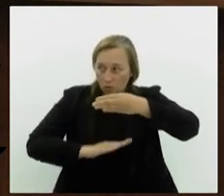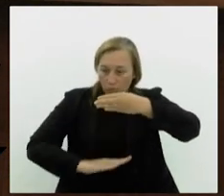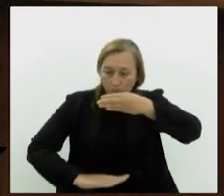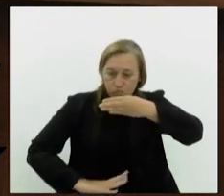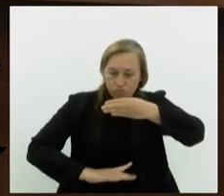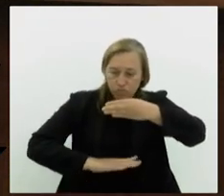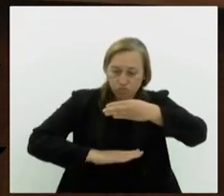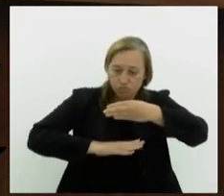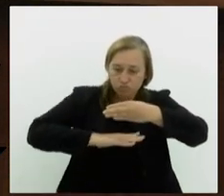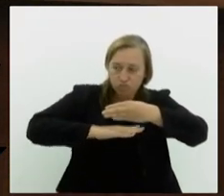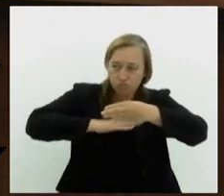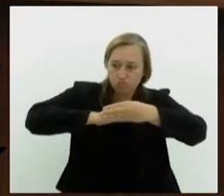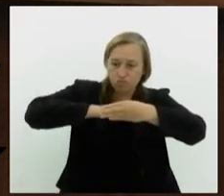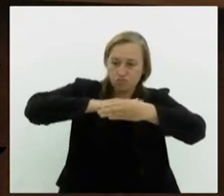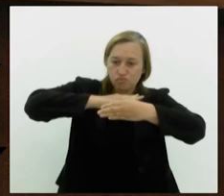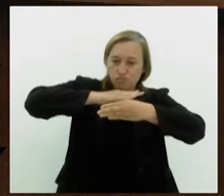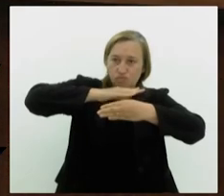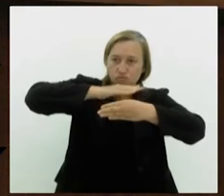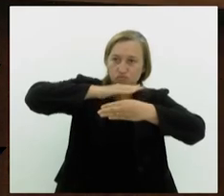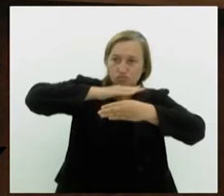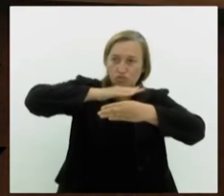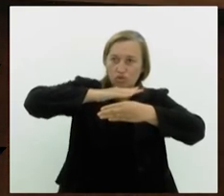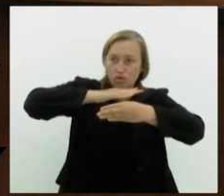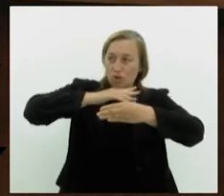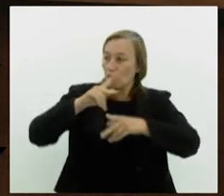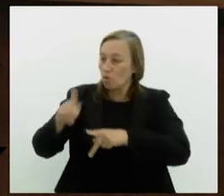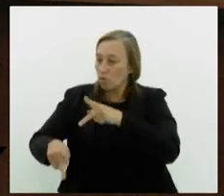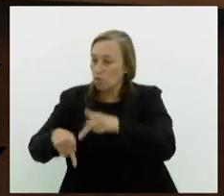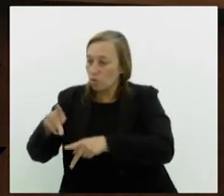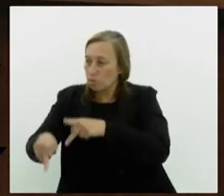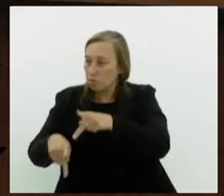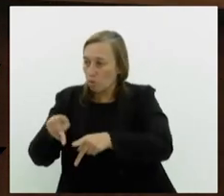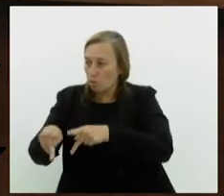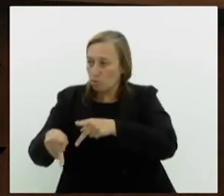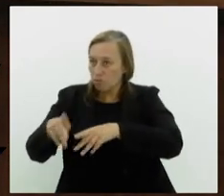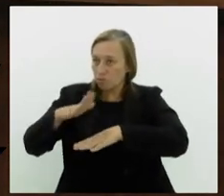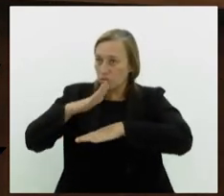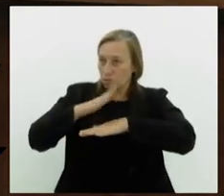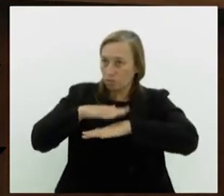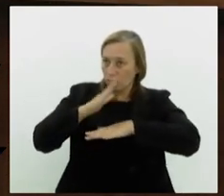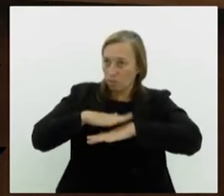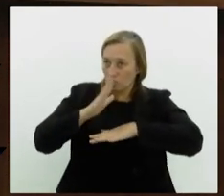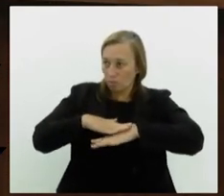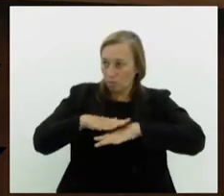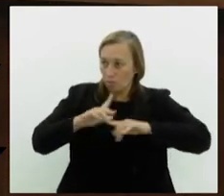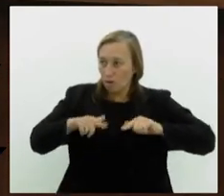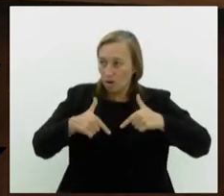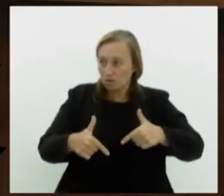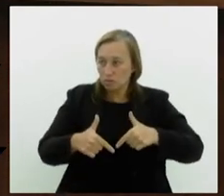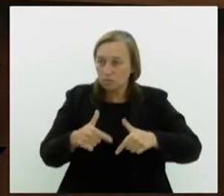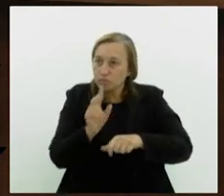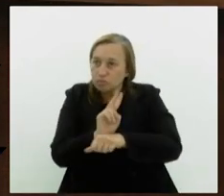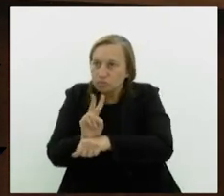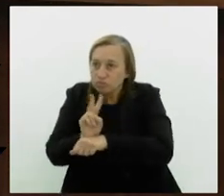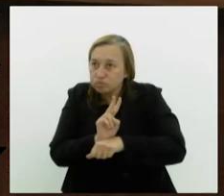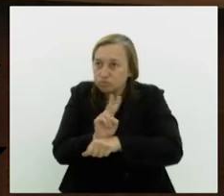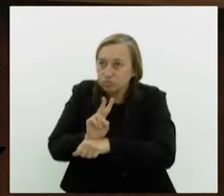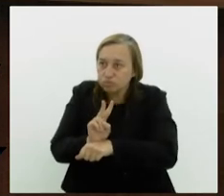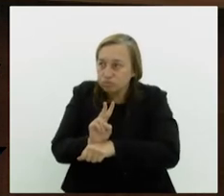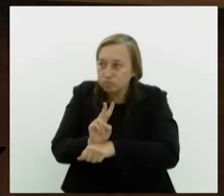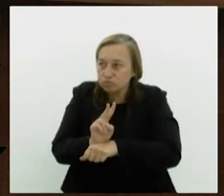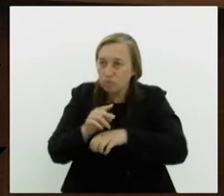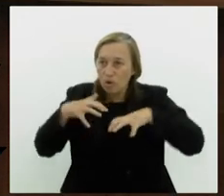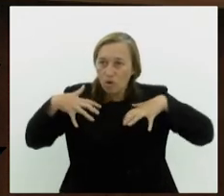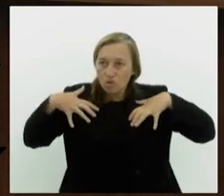anterior a essa barragem, a população local, por conta própria, numa atitude de autopreservação face à inundação que se deu por